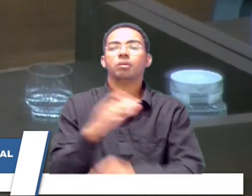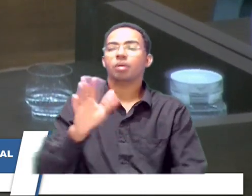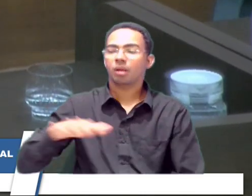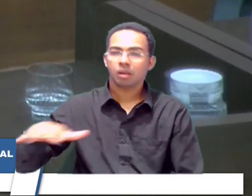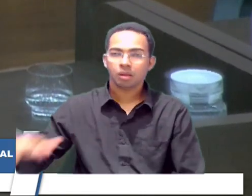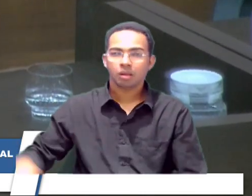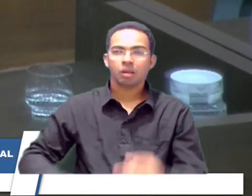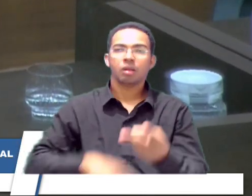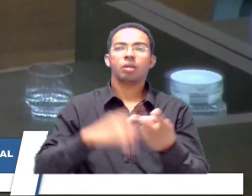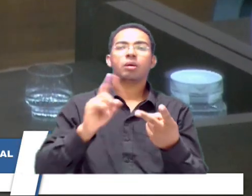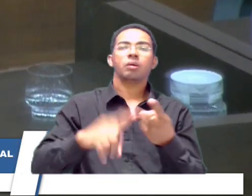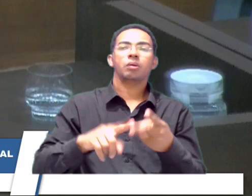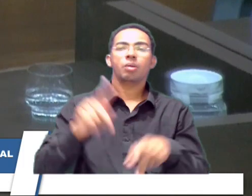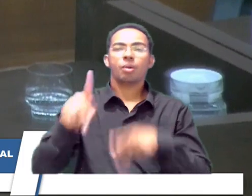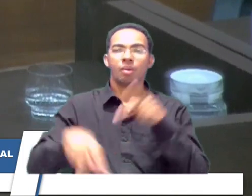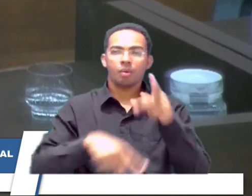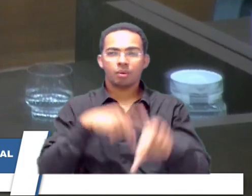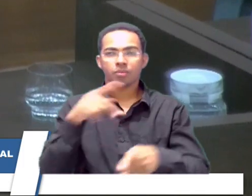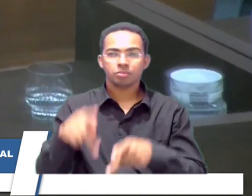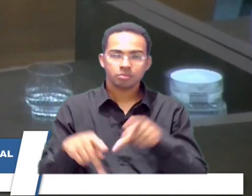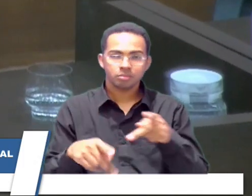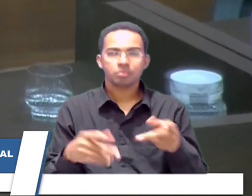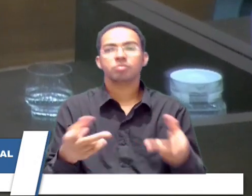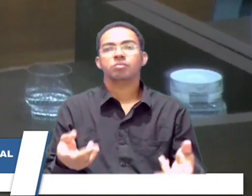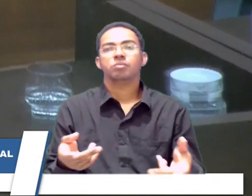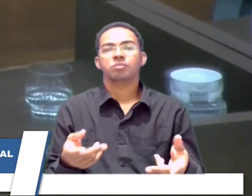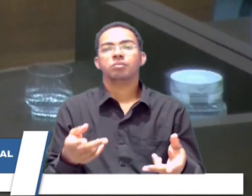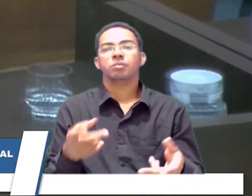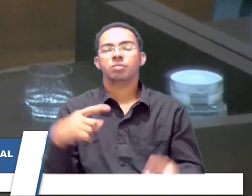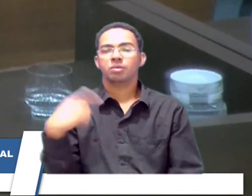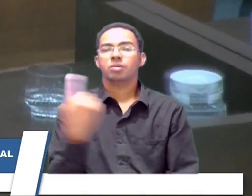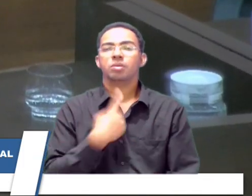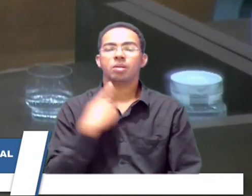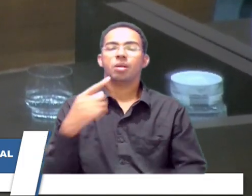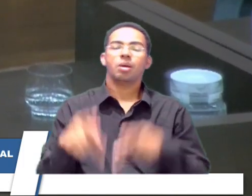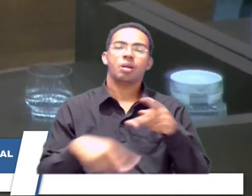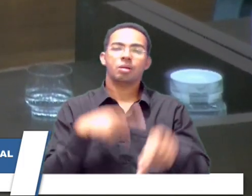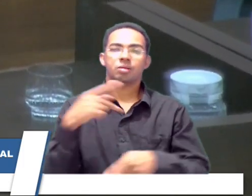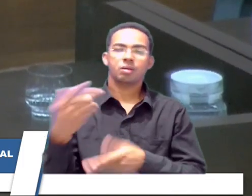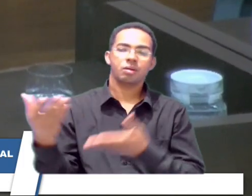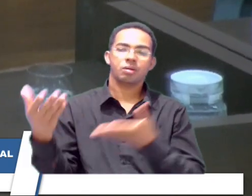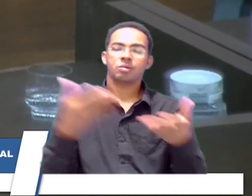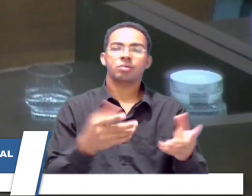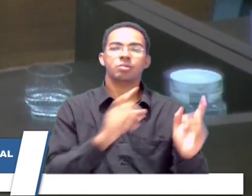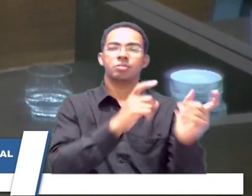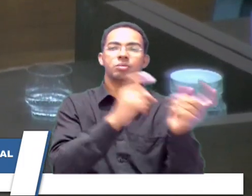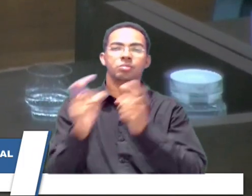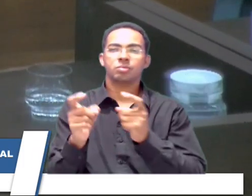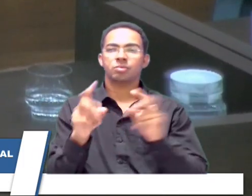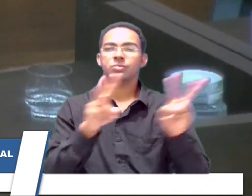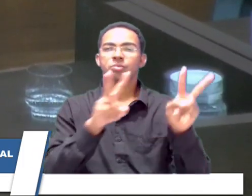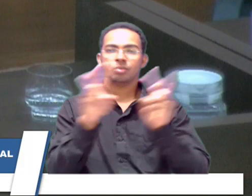de povo, e cheio da nossa população vindo aqui discutir um tema